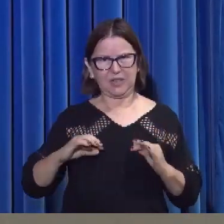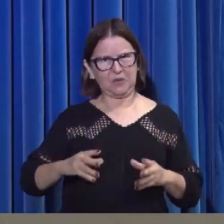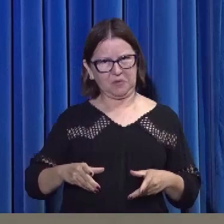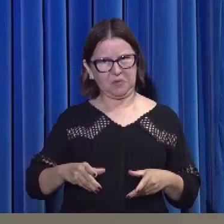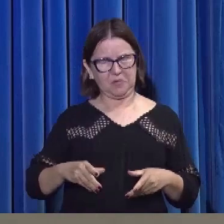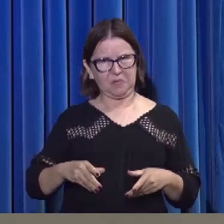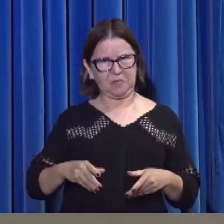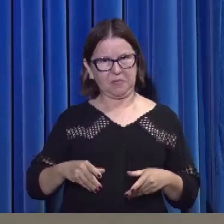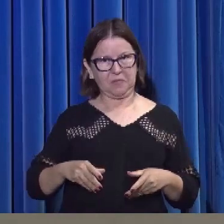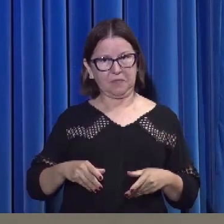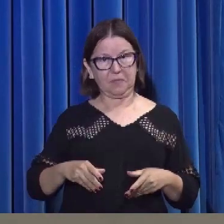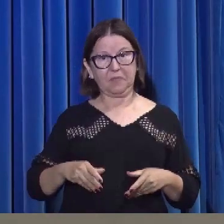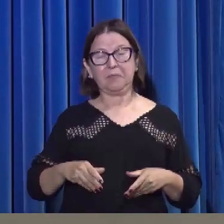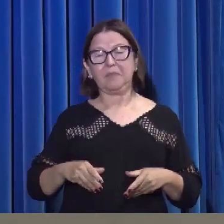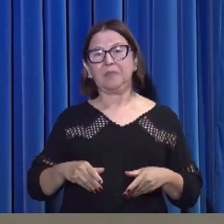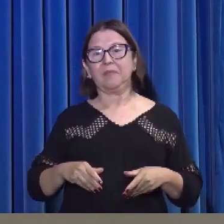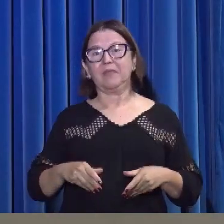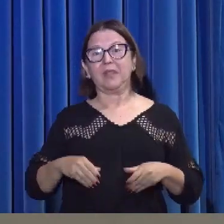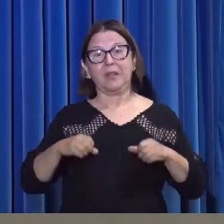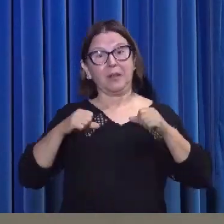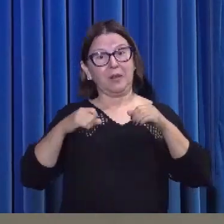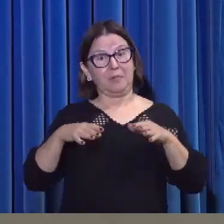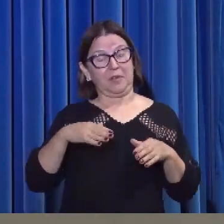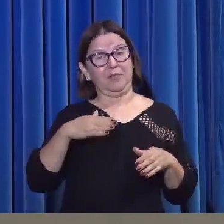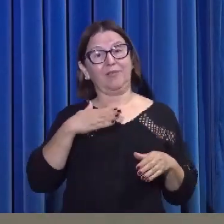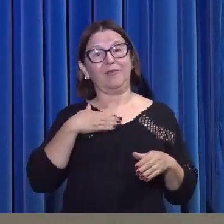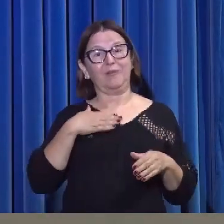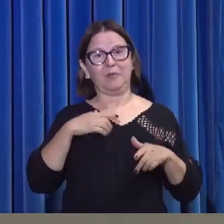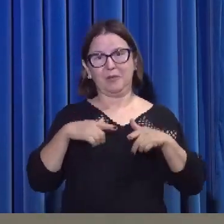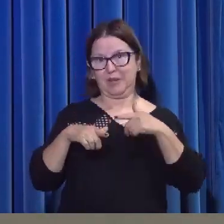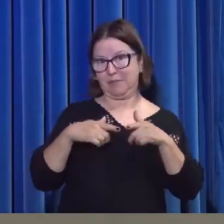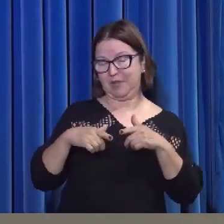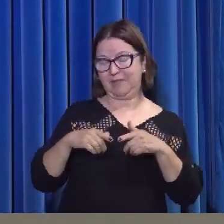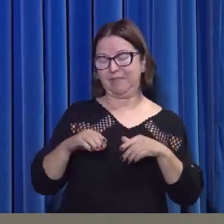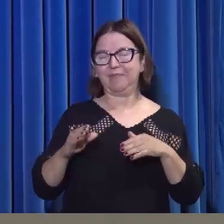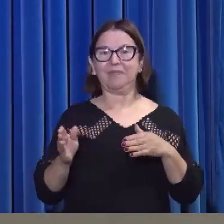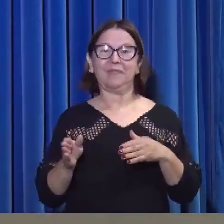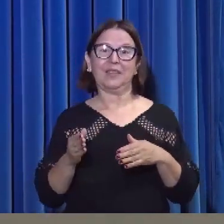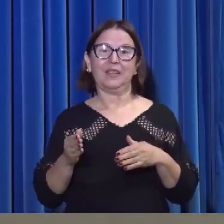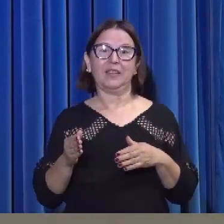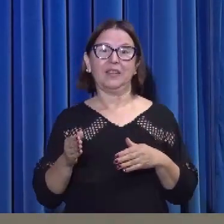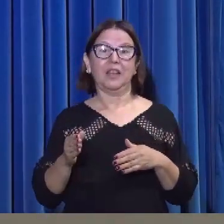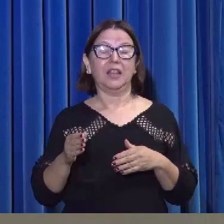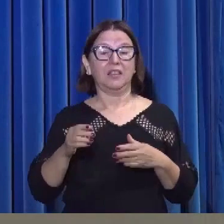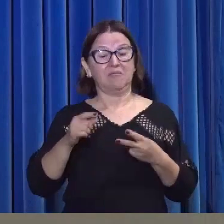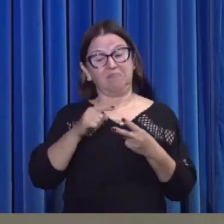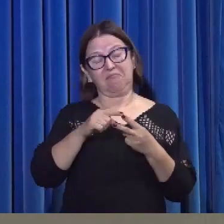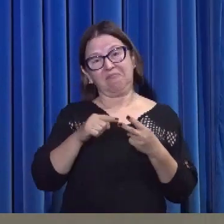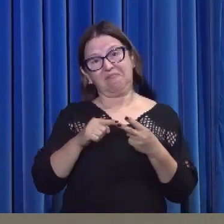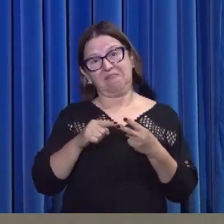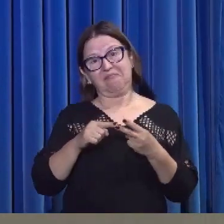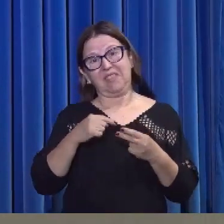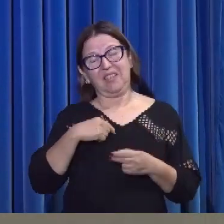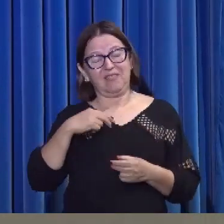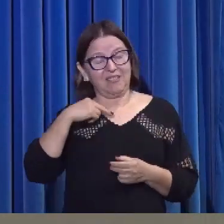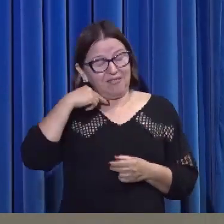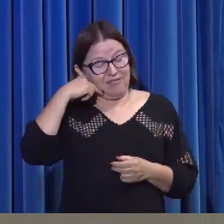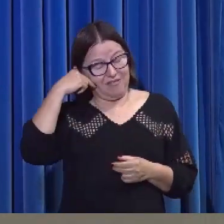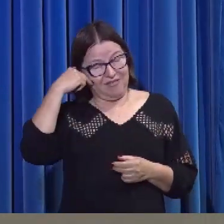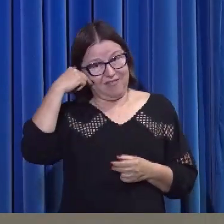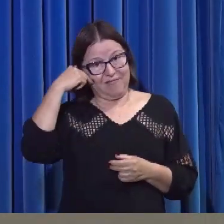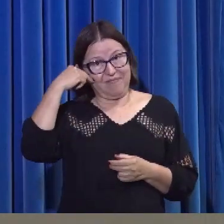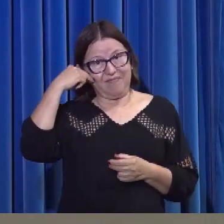trabalho, já não sei o que hei de escolher. Então ele diz: ora, de um e de outro lado estou